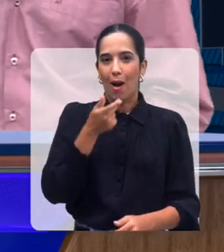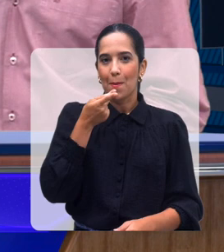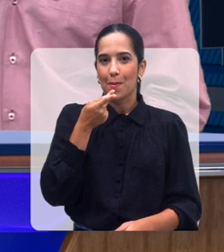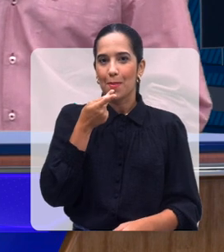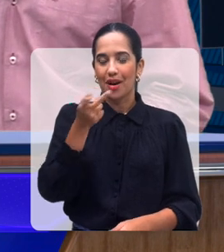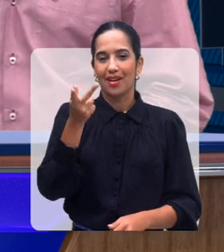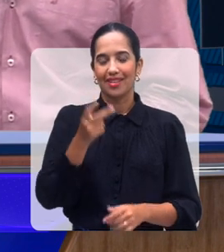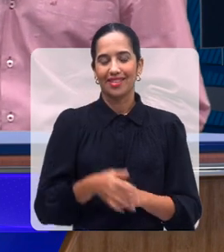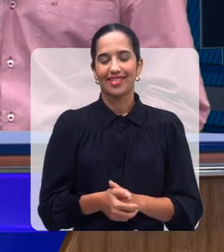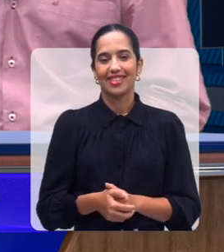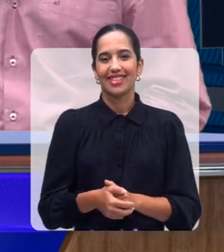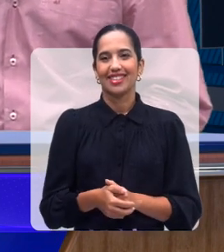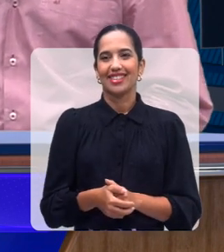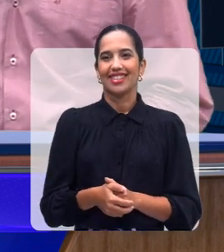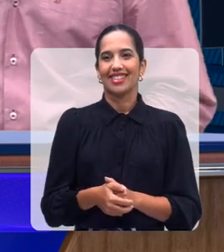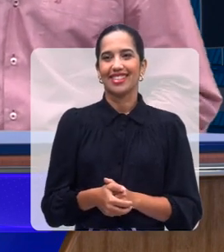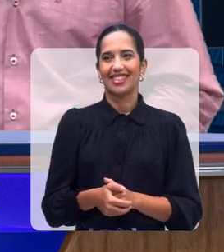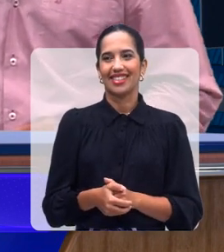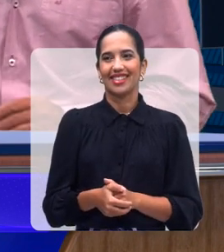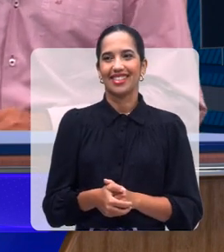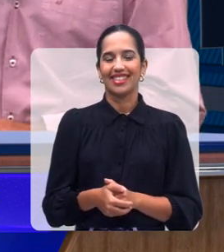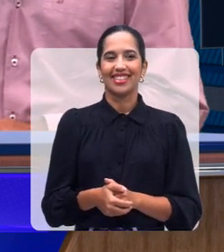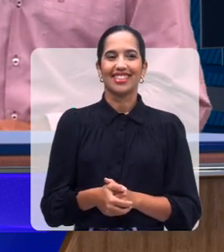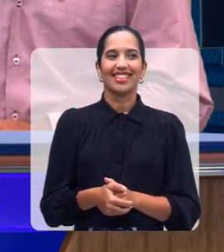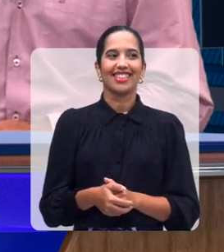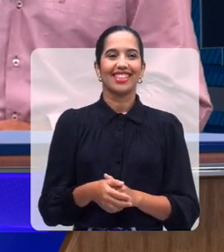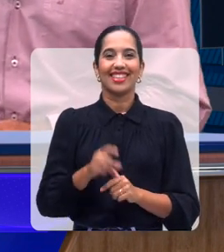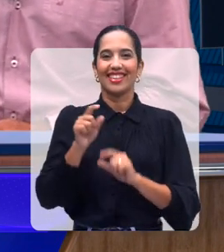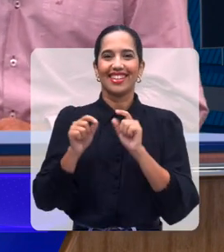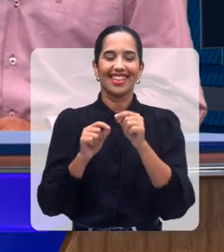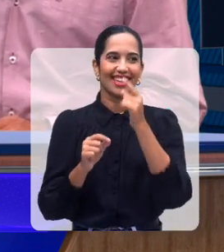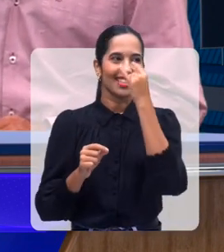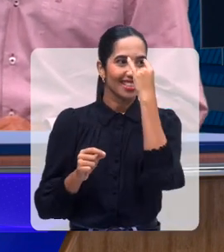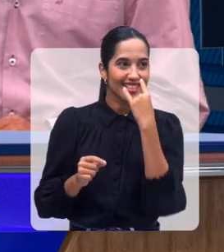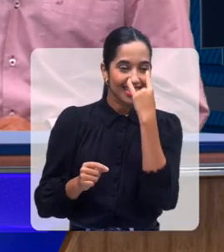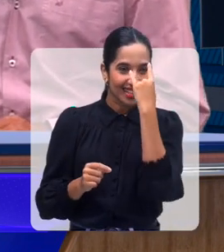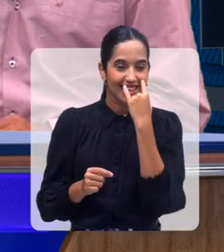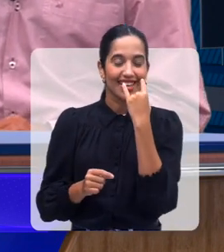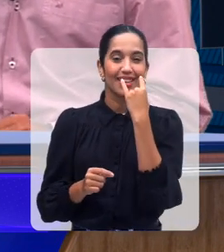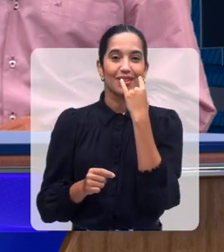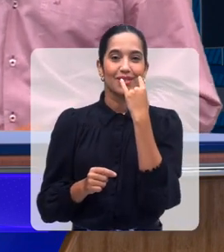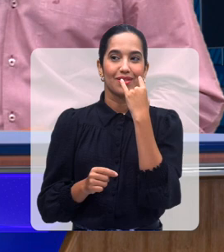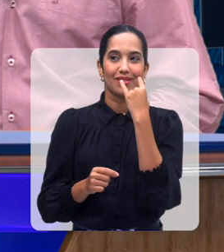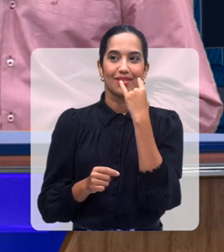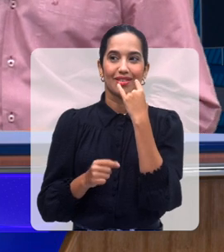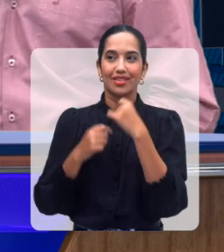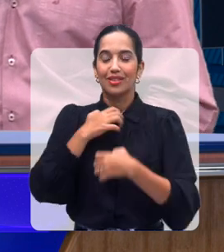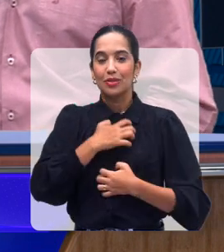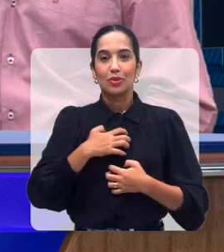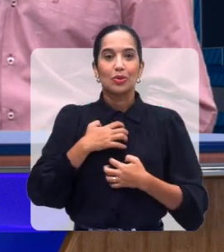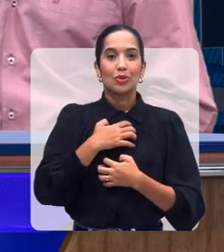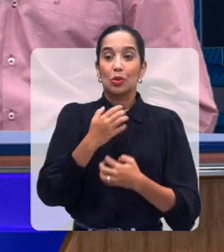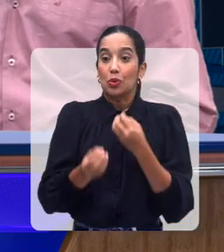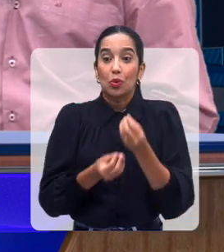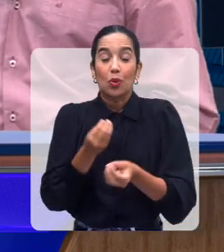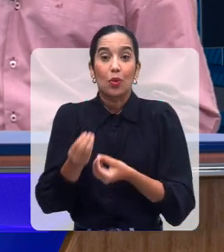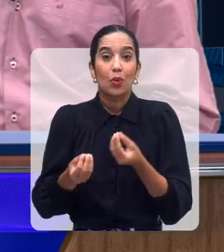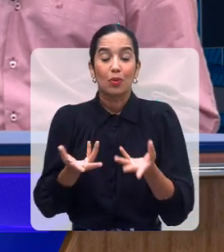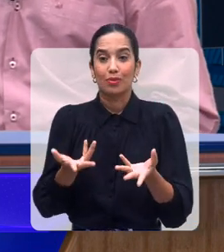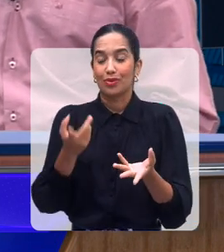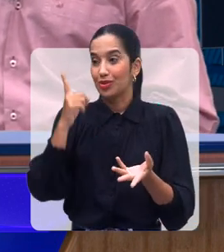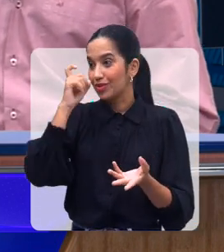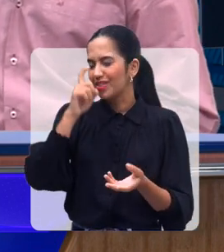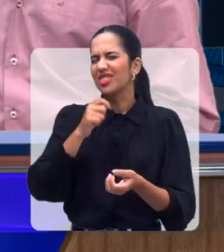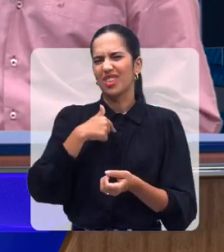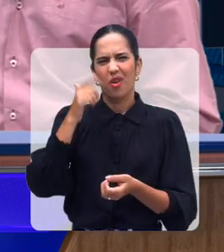aqui, ó. O filho da mãe que filho é cego. Filho da dona Filomena. É, o filho da dona Filomena, que é cego. E aí... Dá um momento e diz, como é? Porque eu acho que